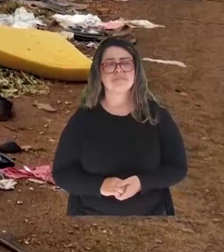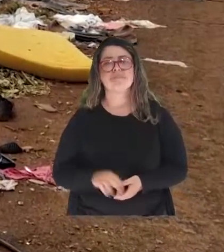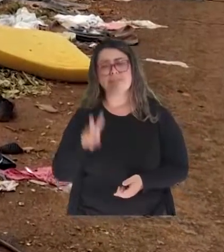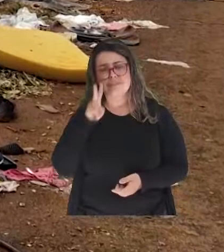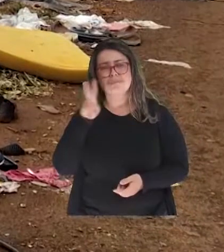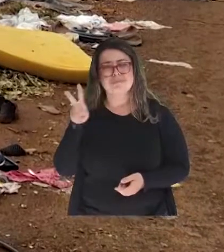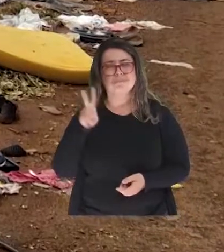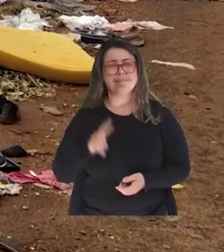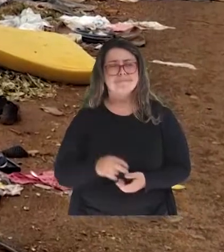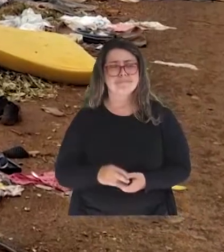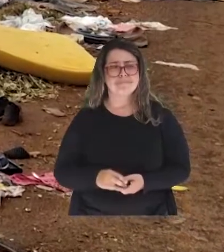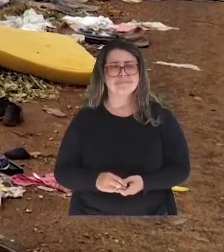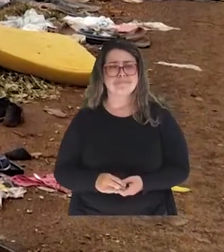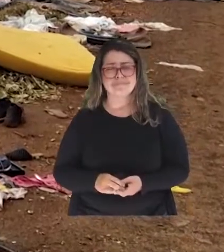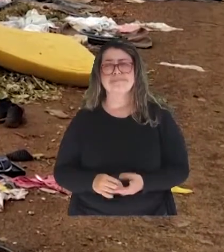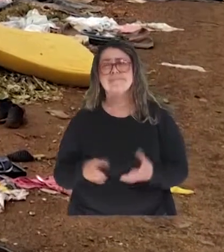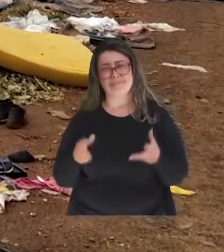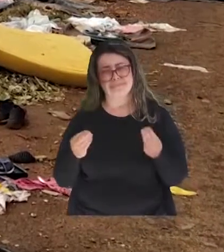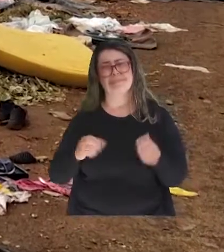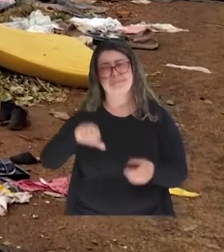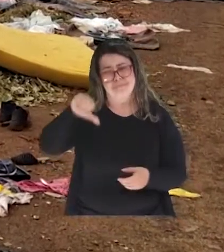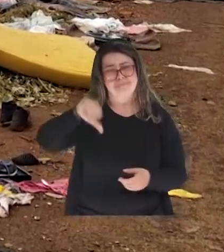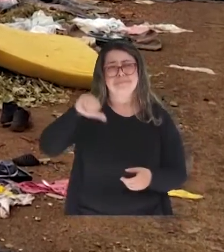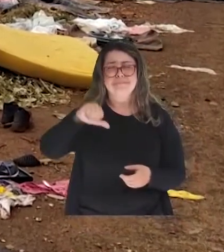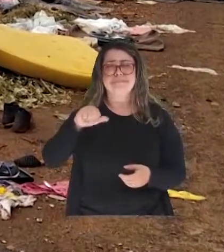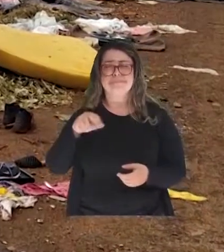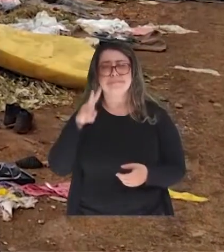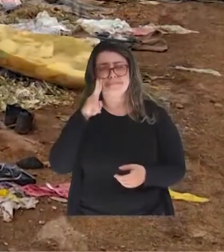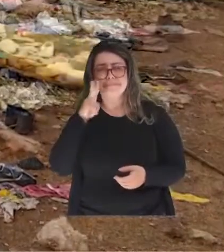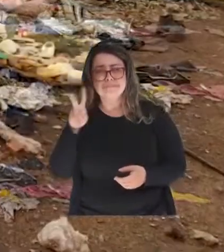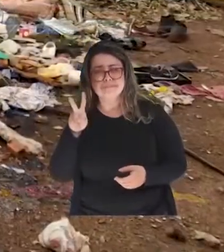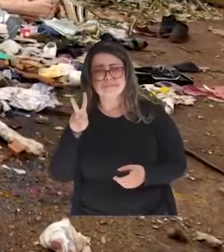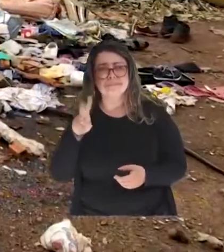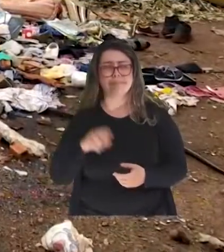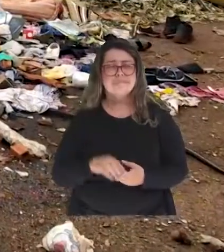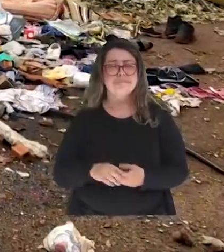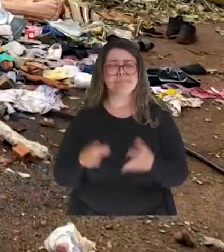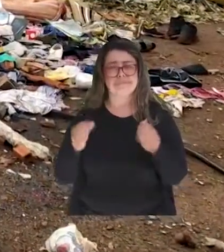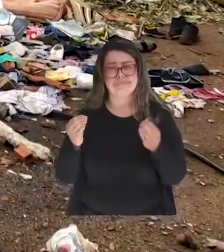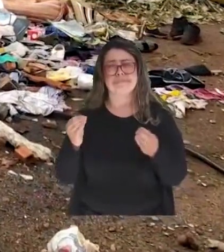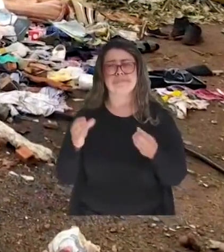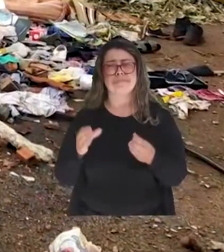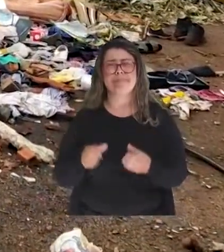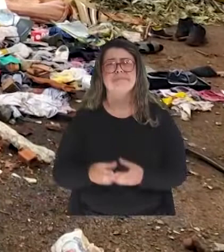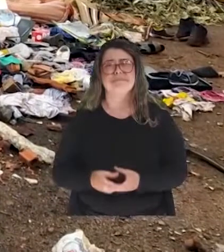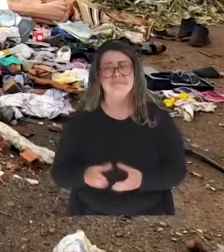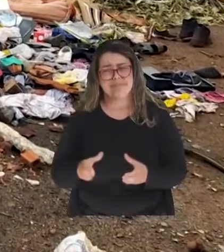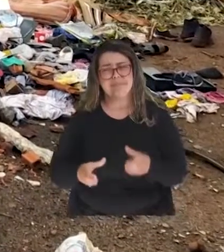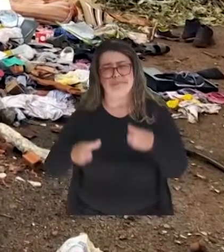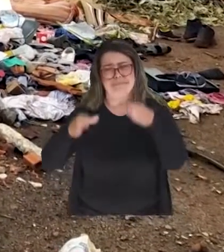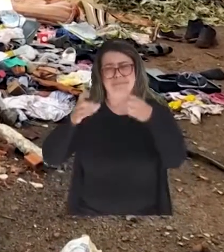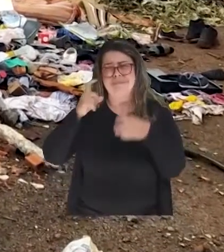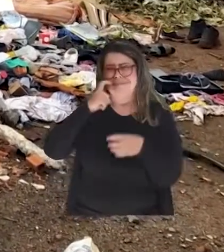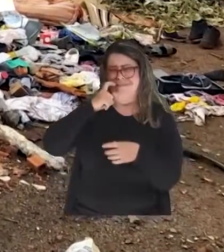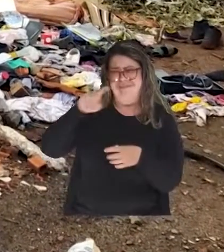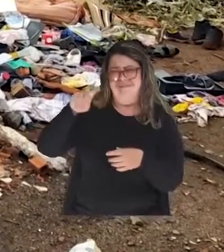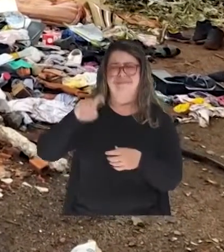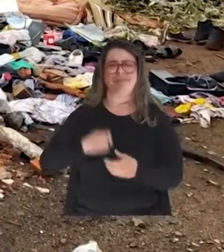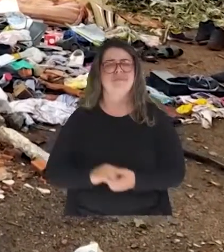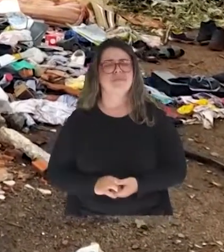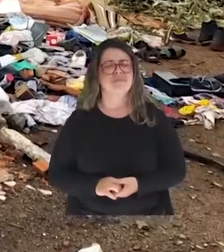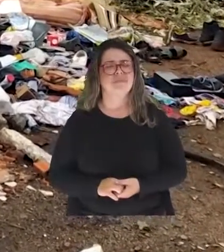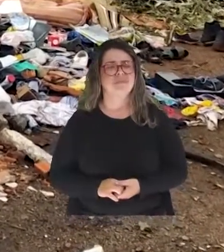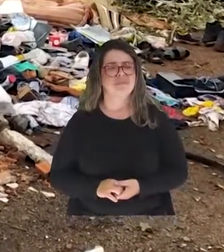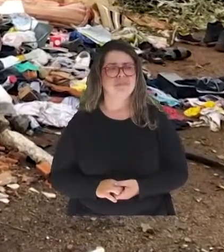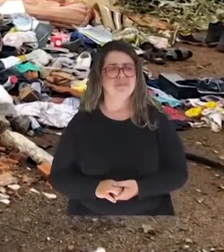situação está fugindo que pelo menos do controle há muito lixo sendo depositado diversos tipos de lixo e